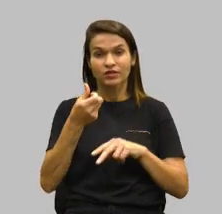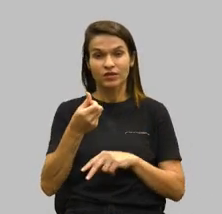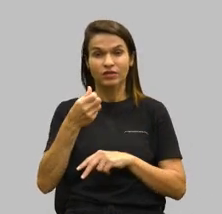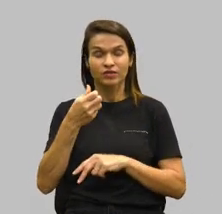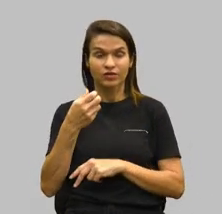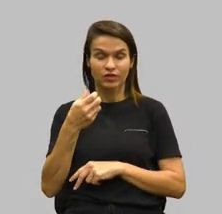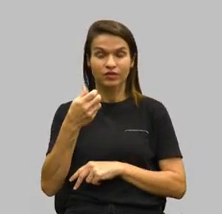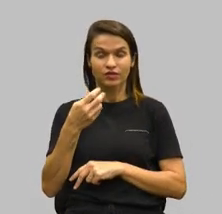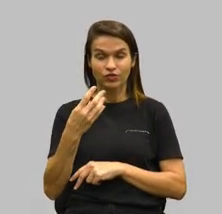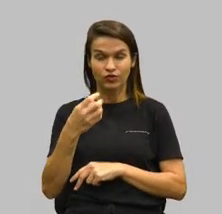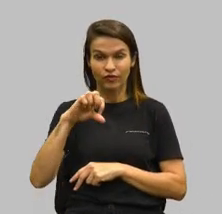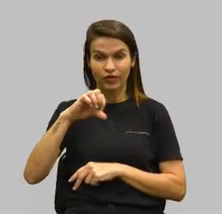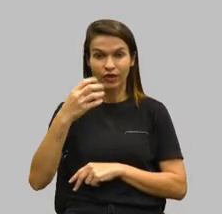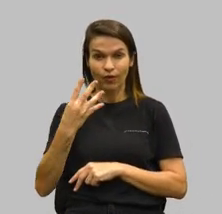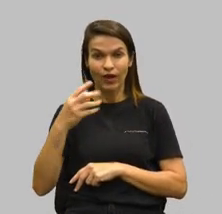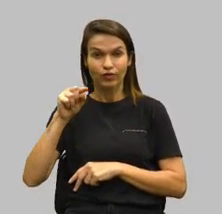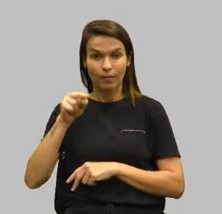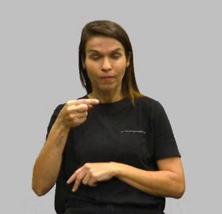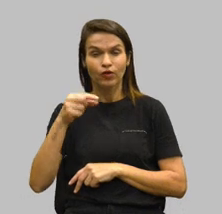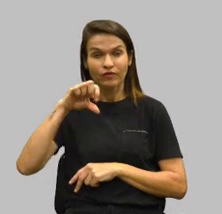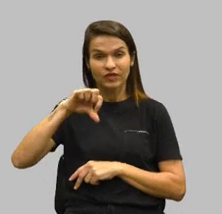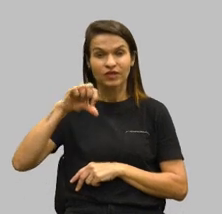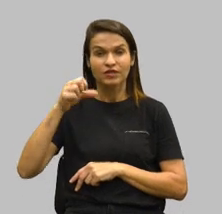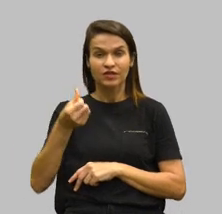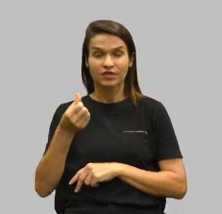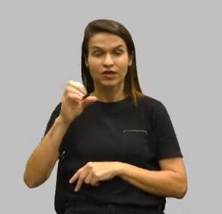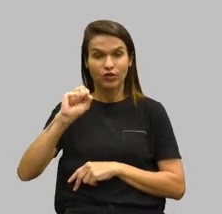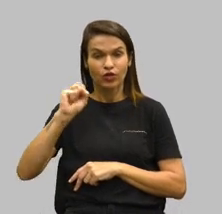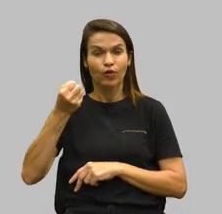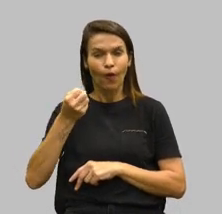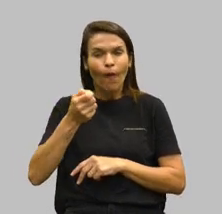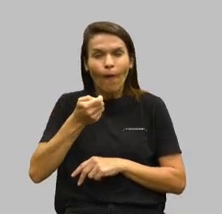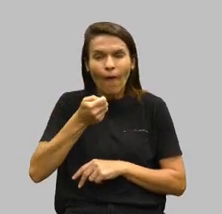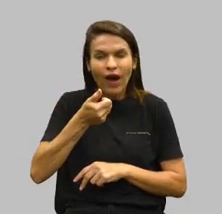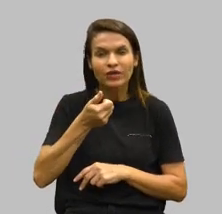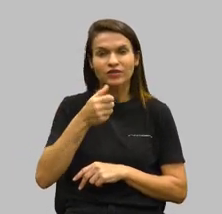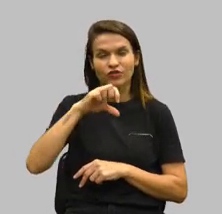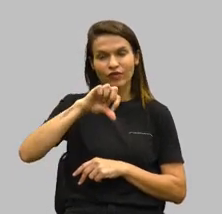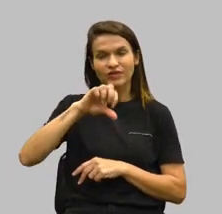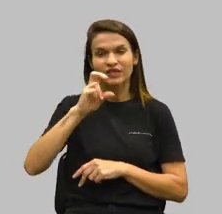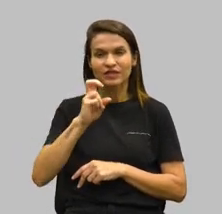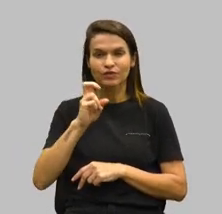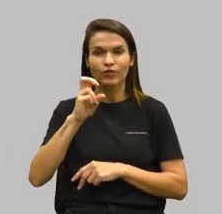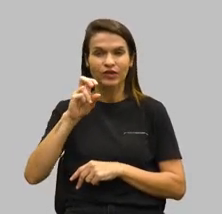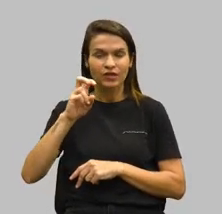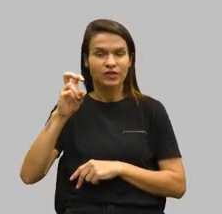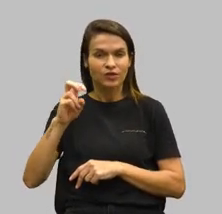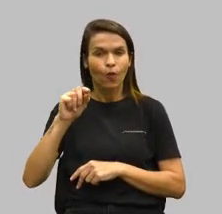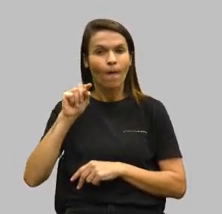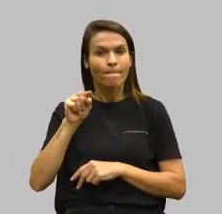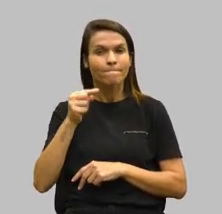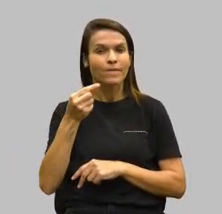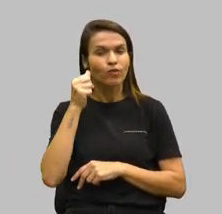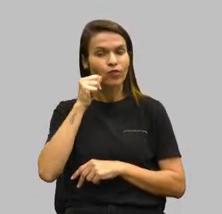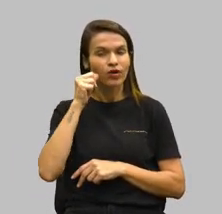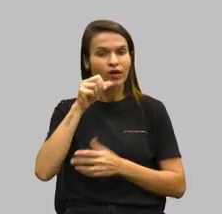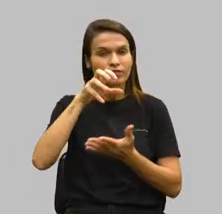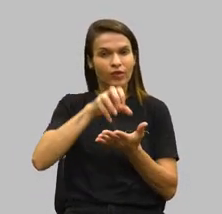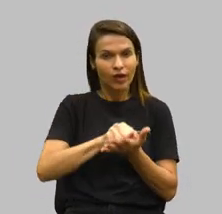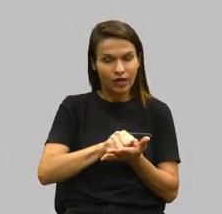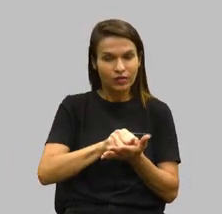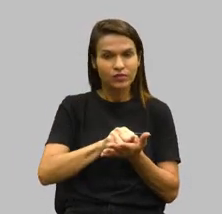694.1 68 quase 695.000 meninas e mulheres matriculadas na